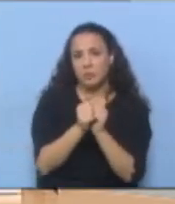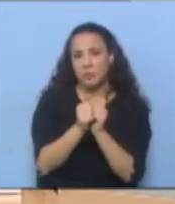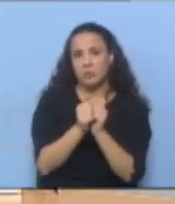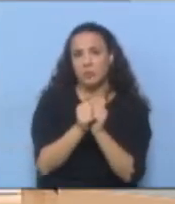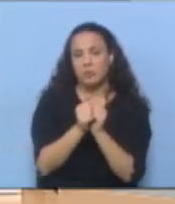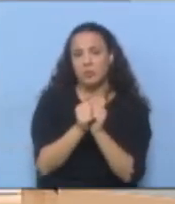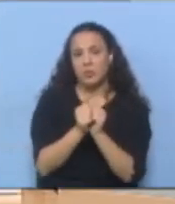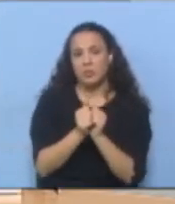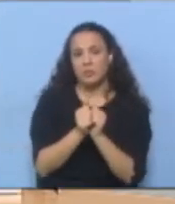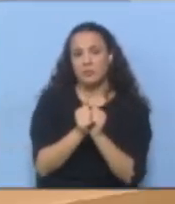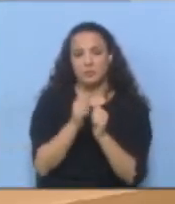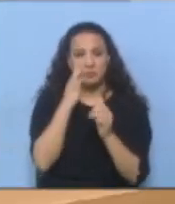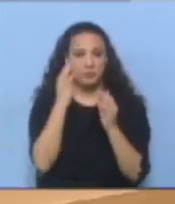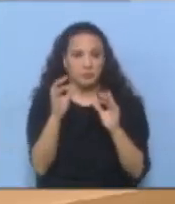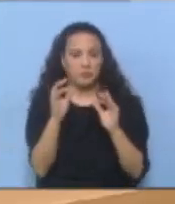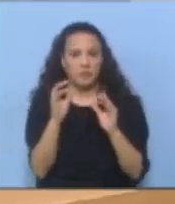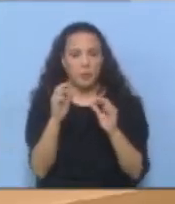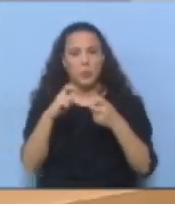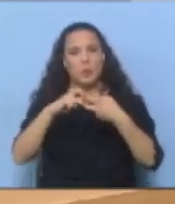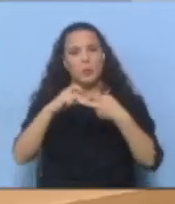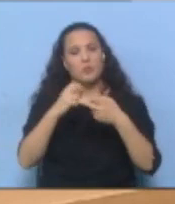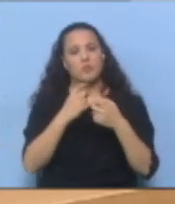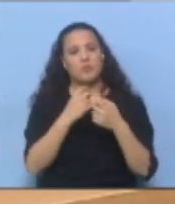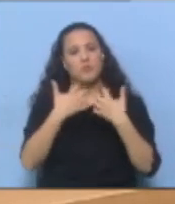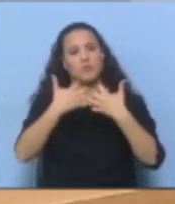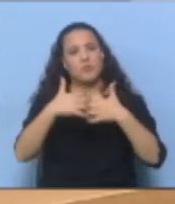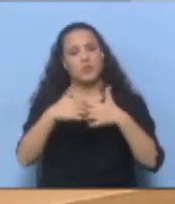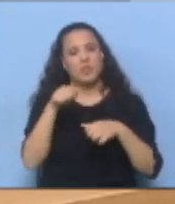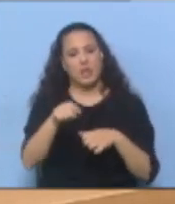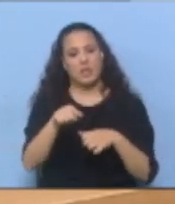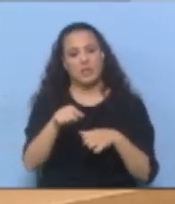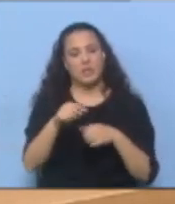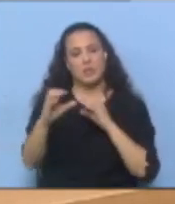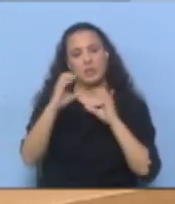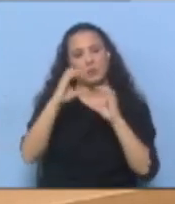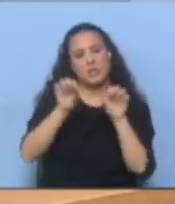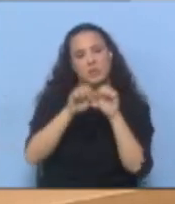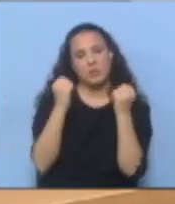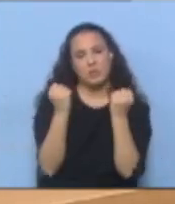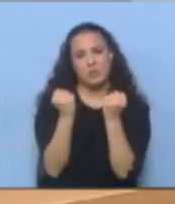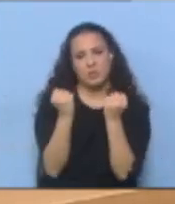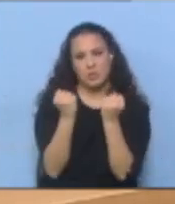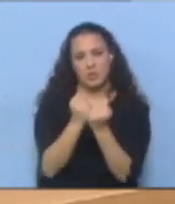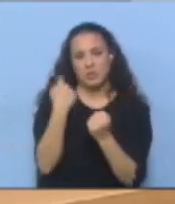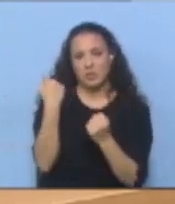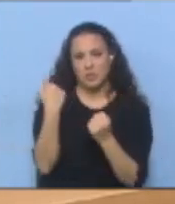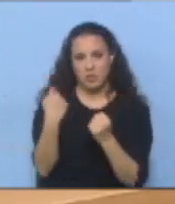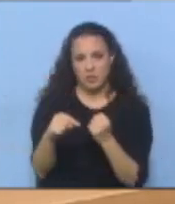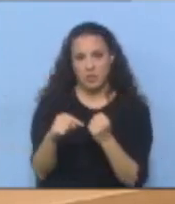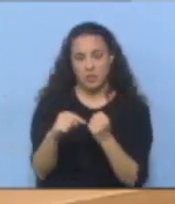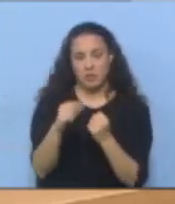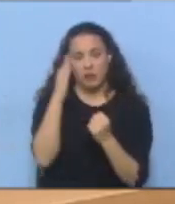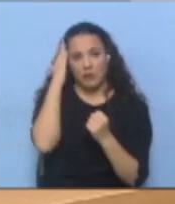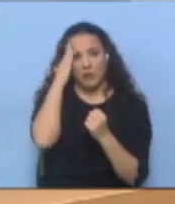que eu acho que sim, porque há aqui uma questão que também acho que a comunicação social terá que refletir um bocadinho. E acho que o Sr.